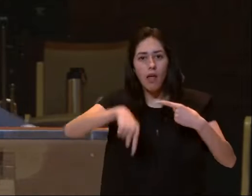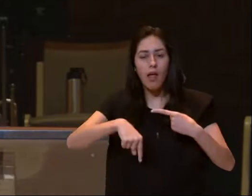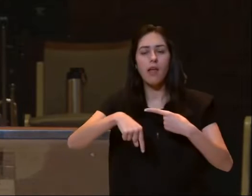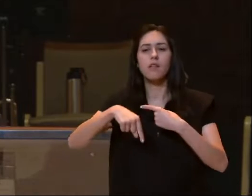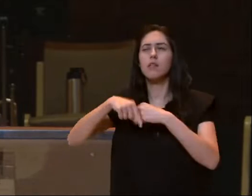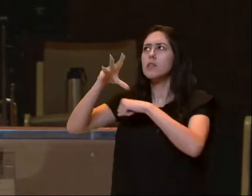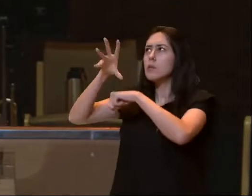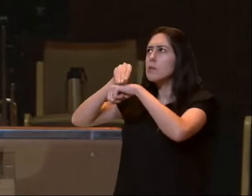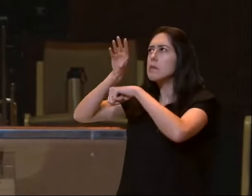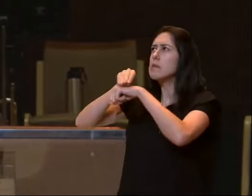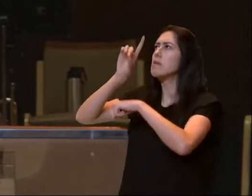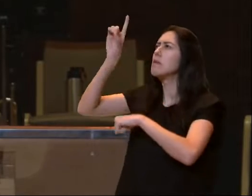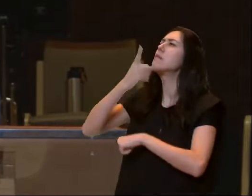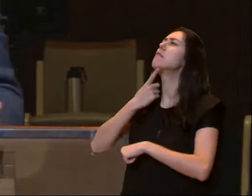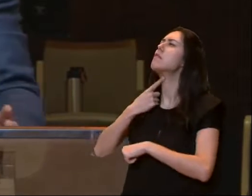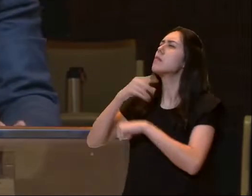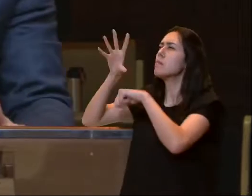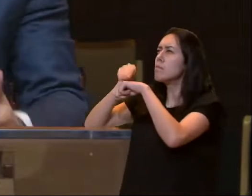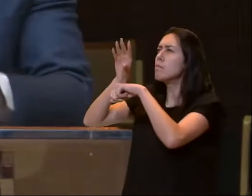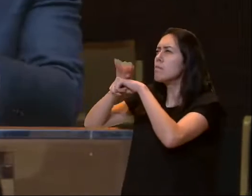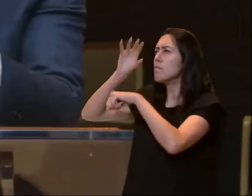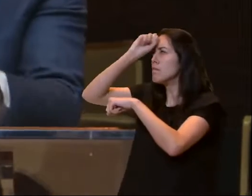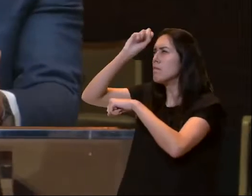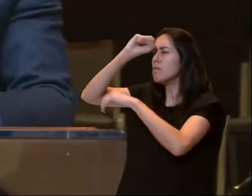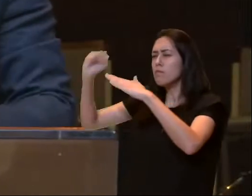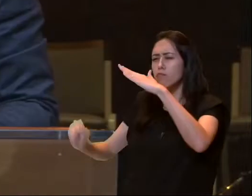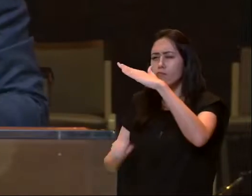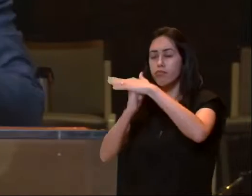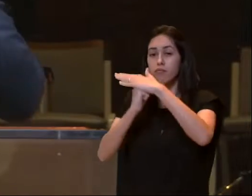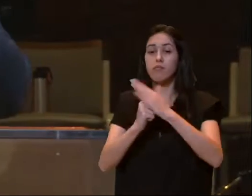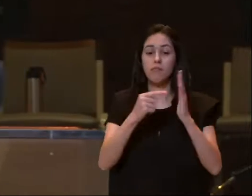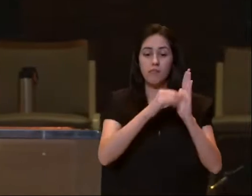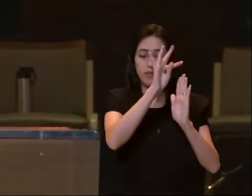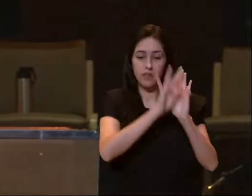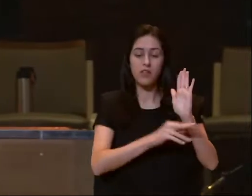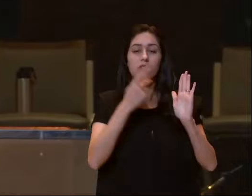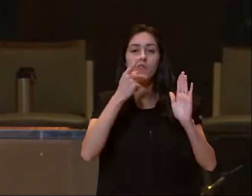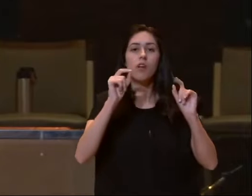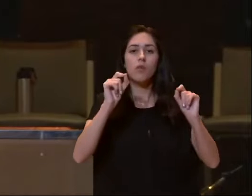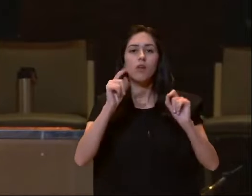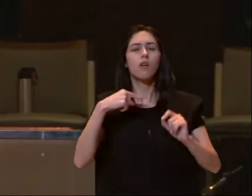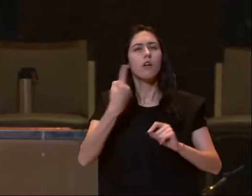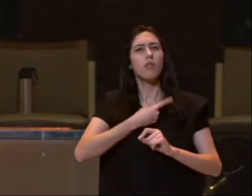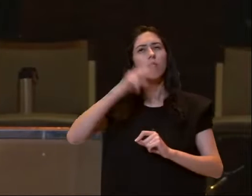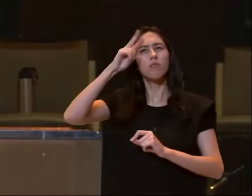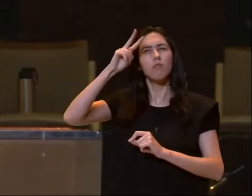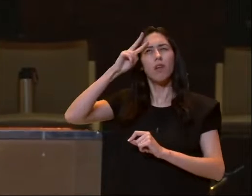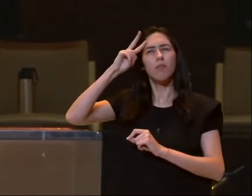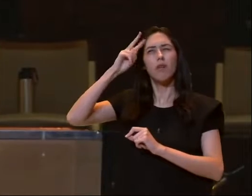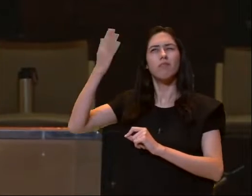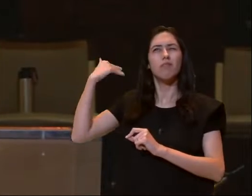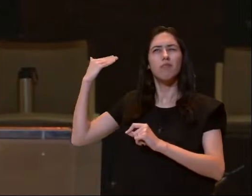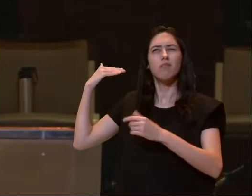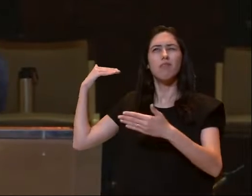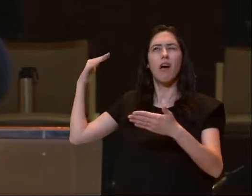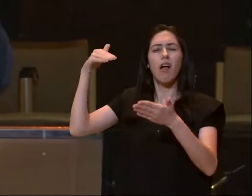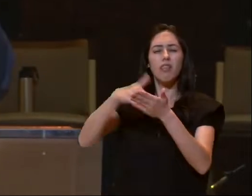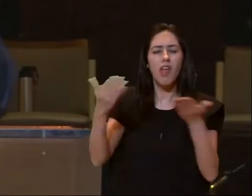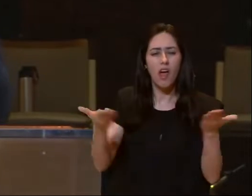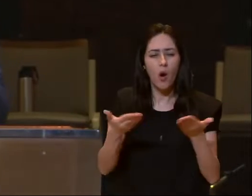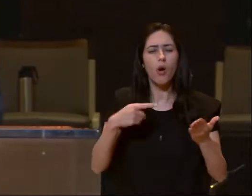da vontade de Deus. E o texto vai dizer: por essa razão, desde o dia em que ouvimos, não deixamos de orar por vocês e pedir que